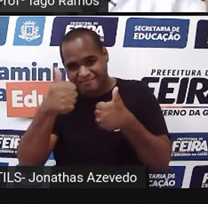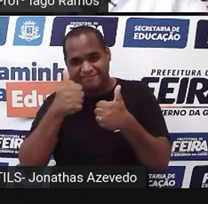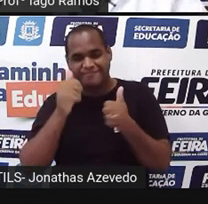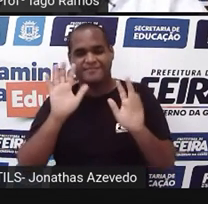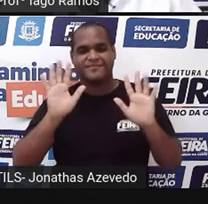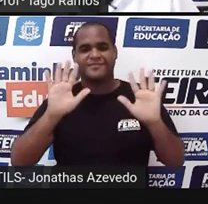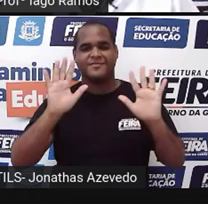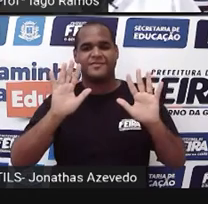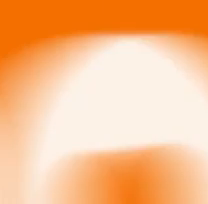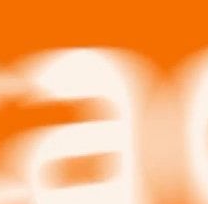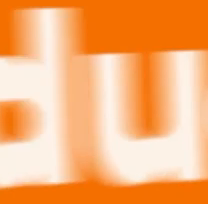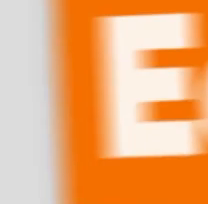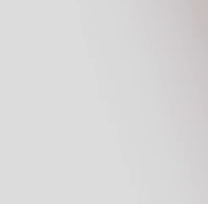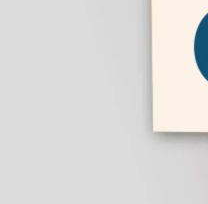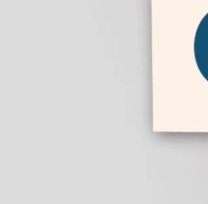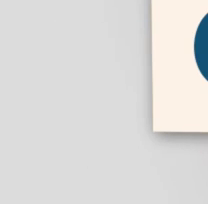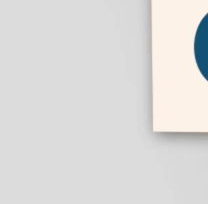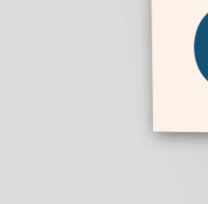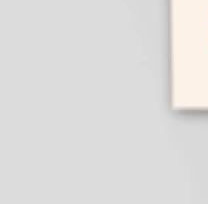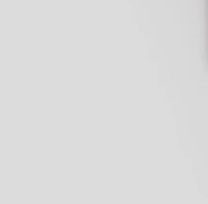bye e